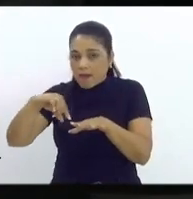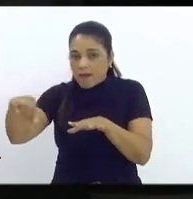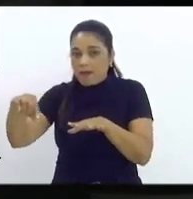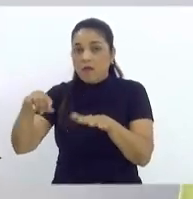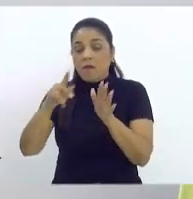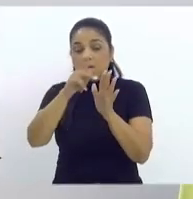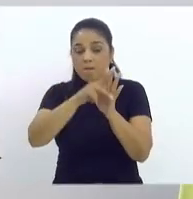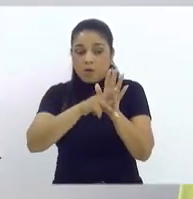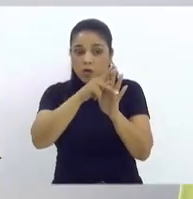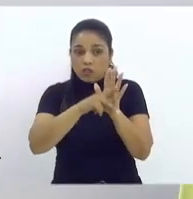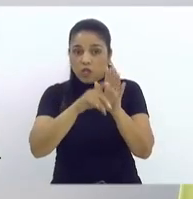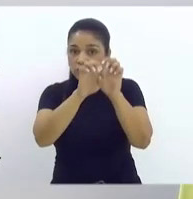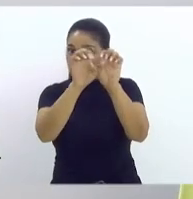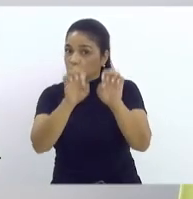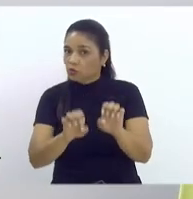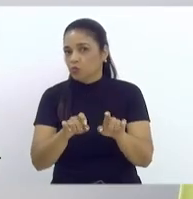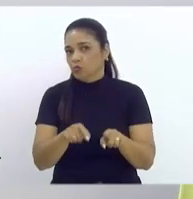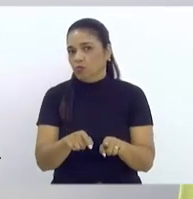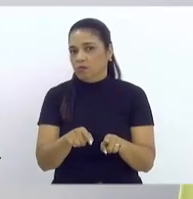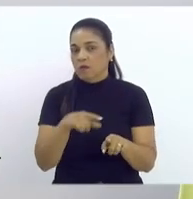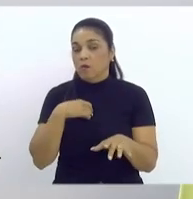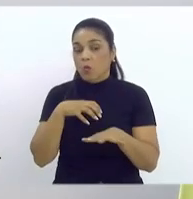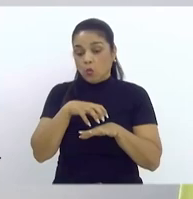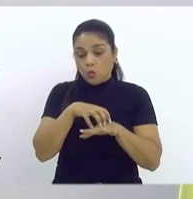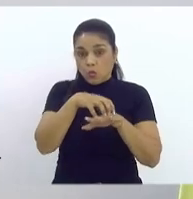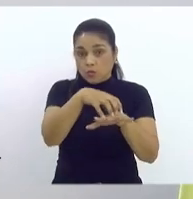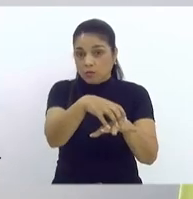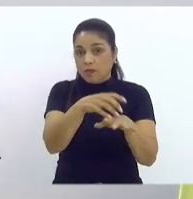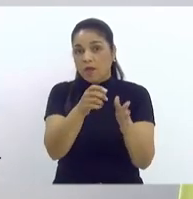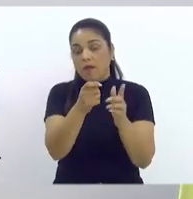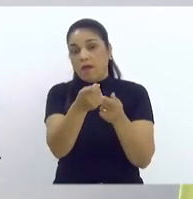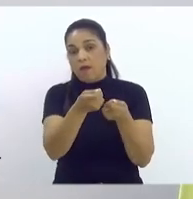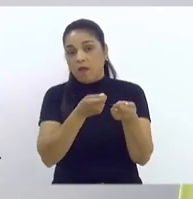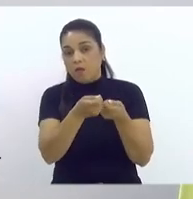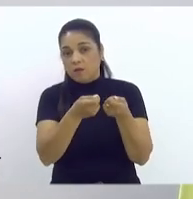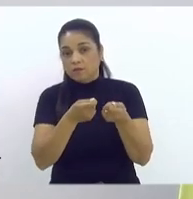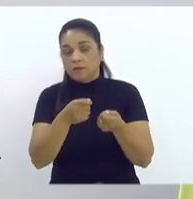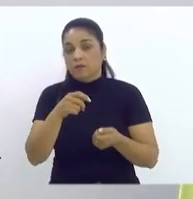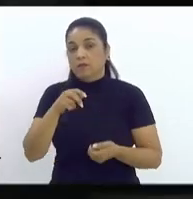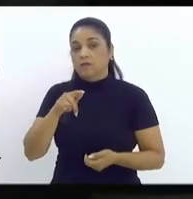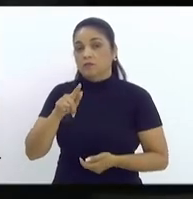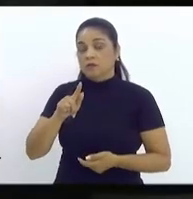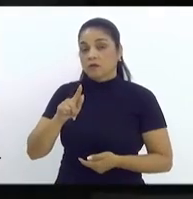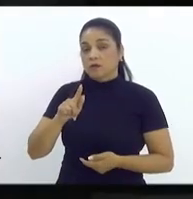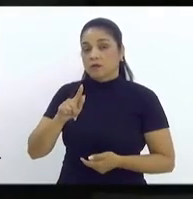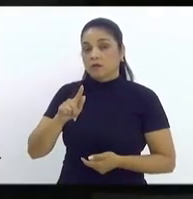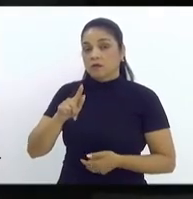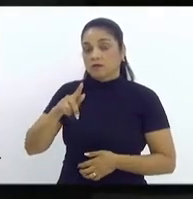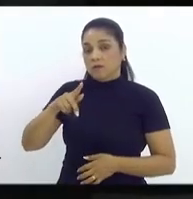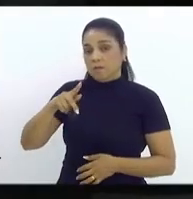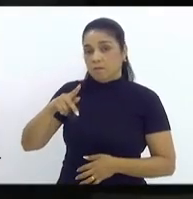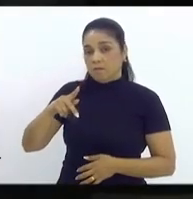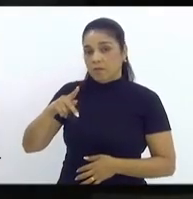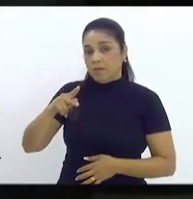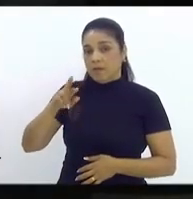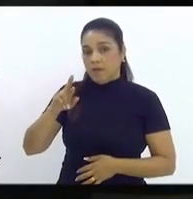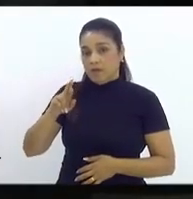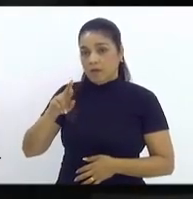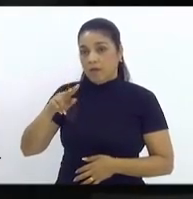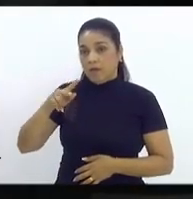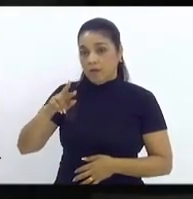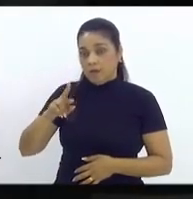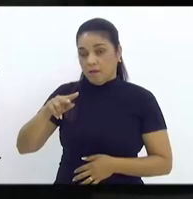projetos estruturantes. Esse transporte ele é regulado pela ANP, é um transporte que nem nós fazemos, né? é uma contratada de empresas da